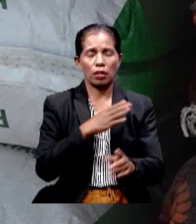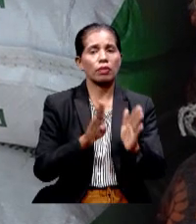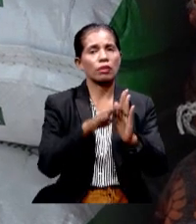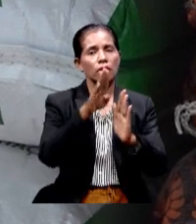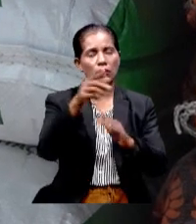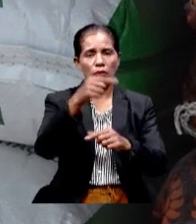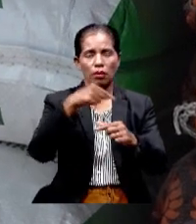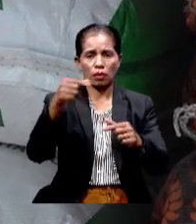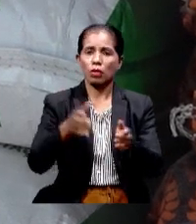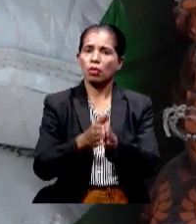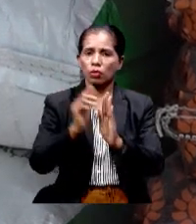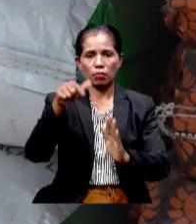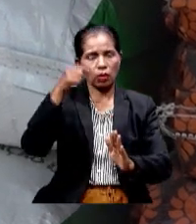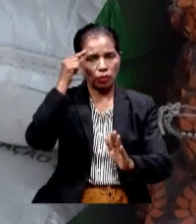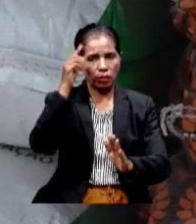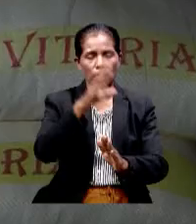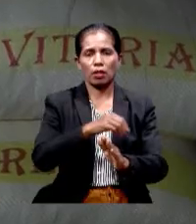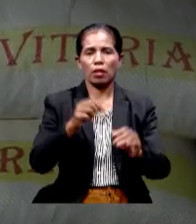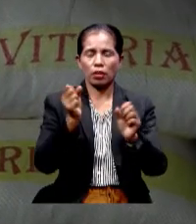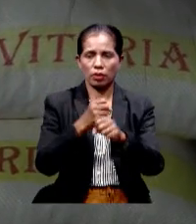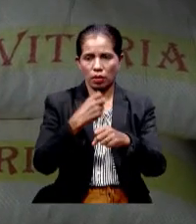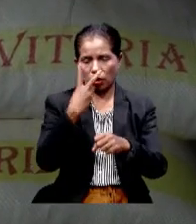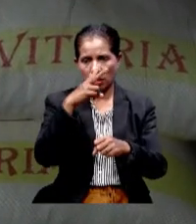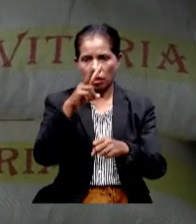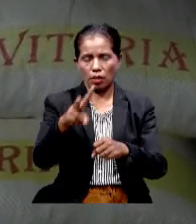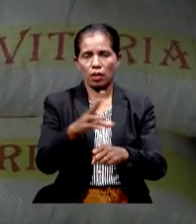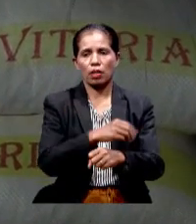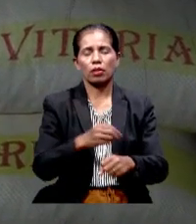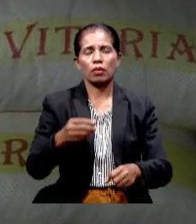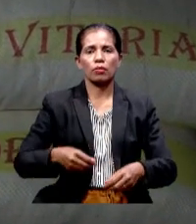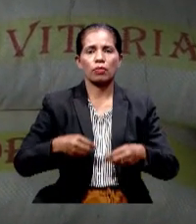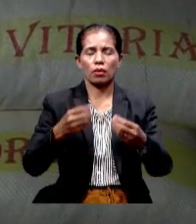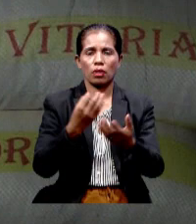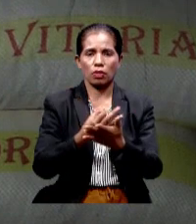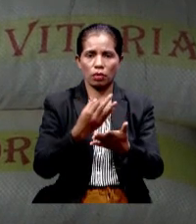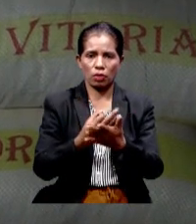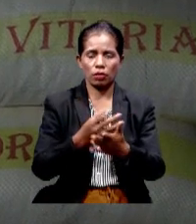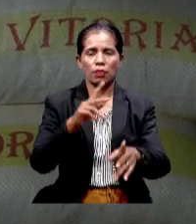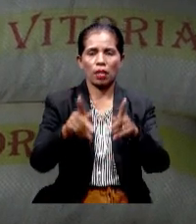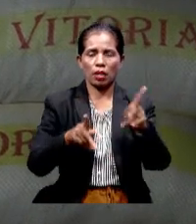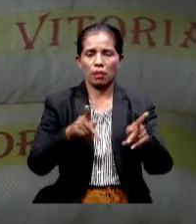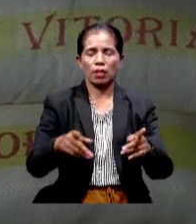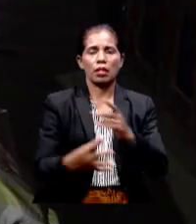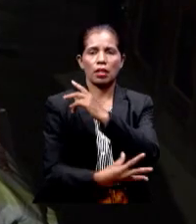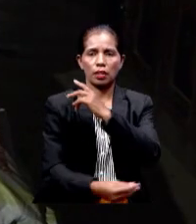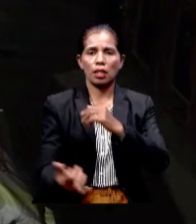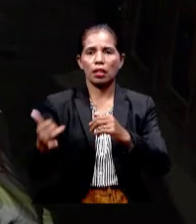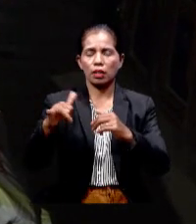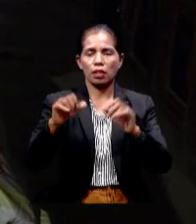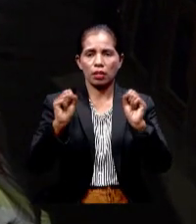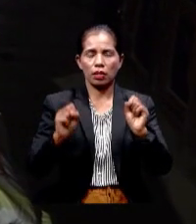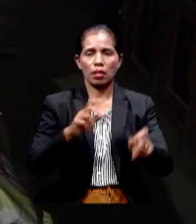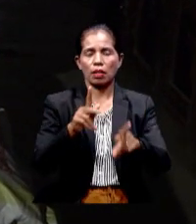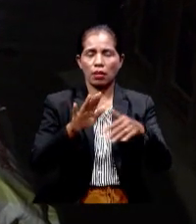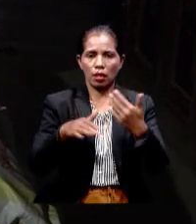Celestino Guzmão russo para o governo, atuando a intervenção não foi subsídio temporário para o povo vulnerável, um é